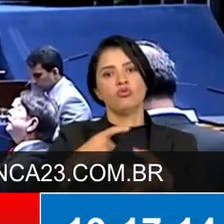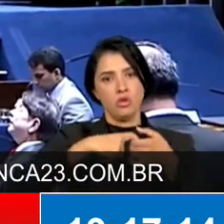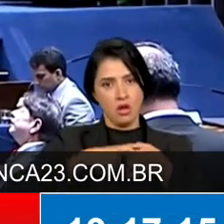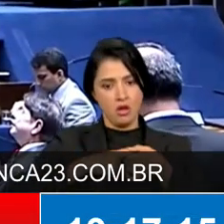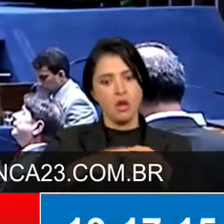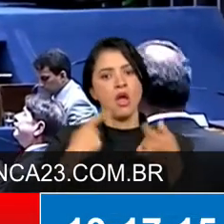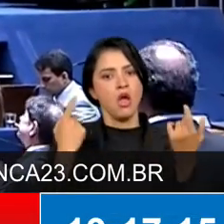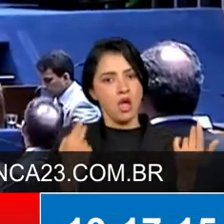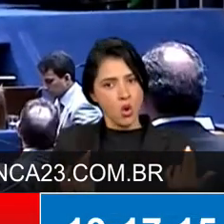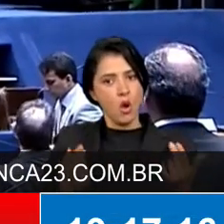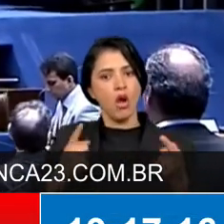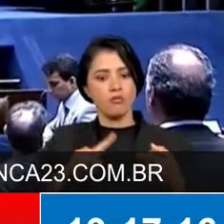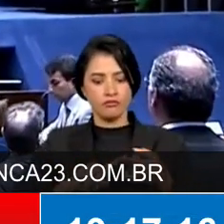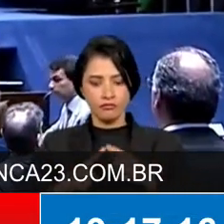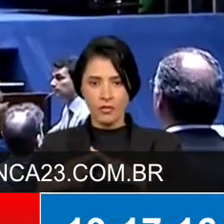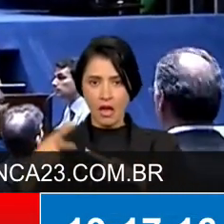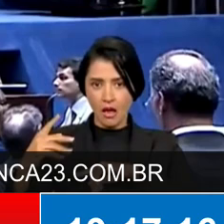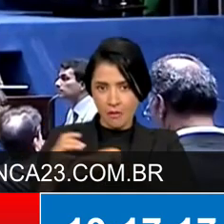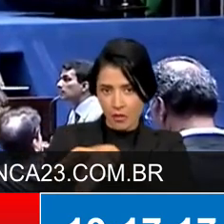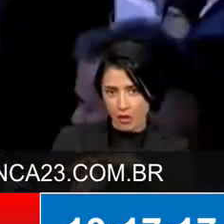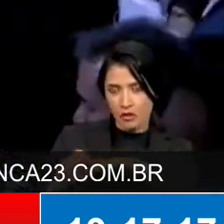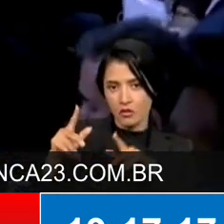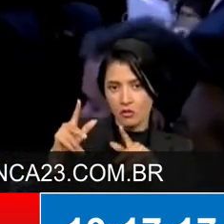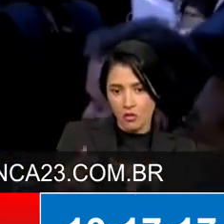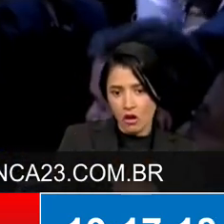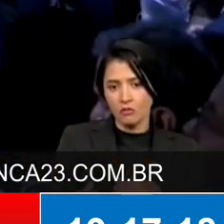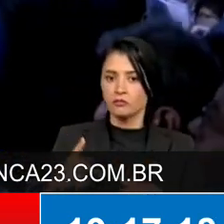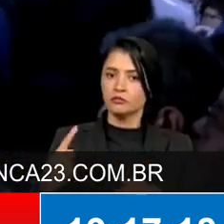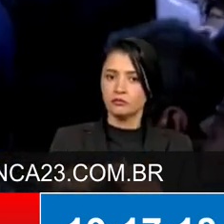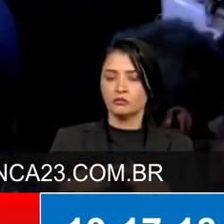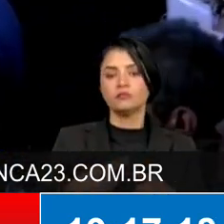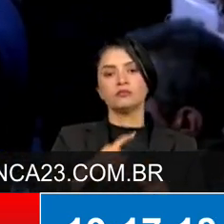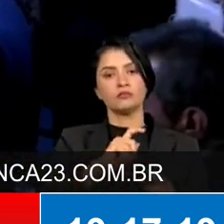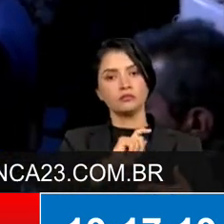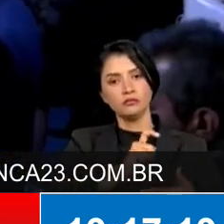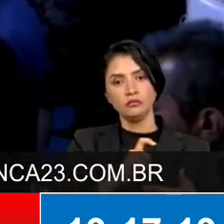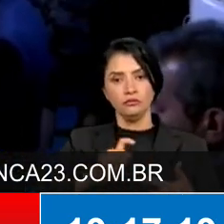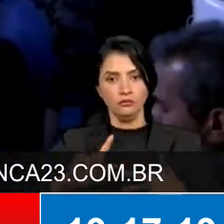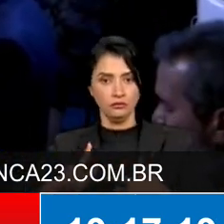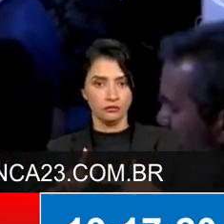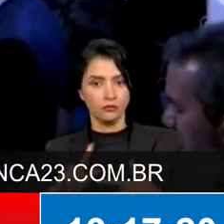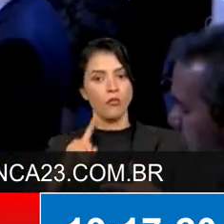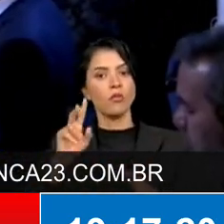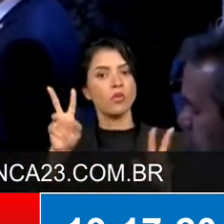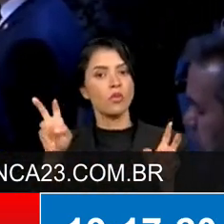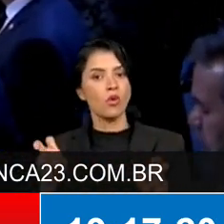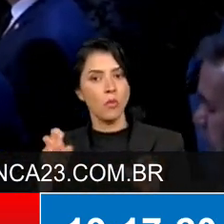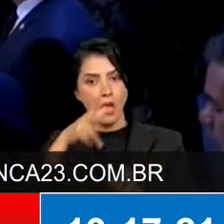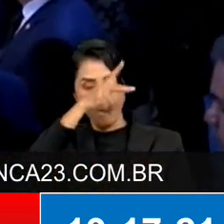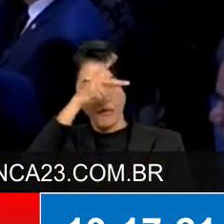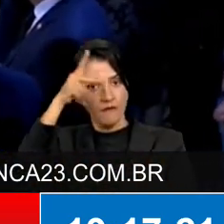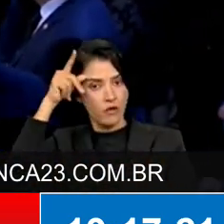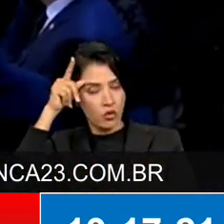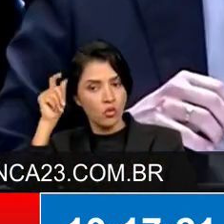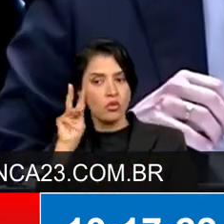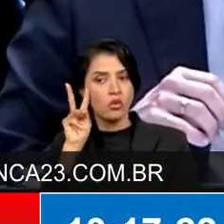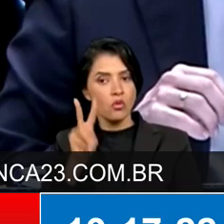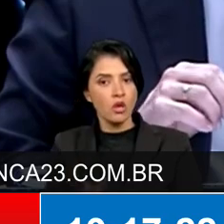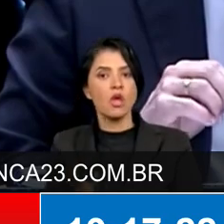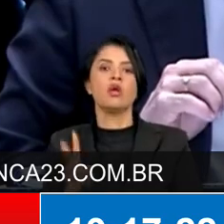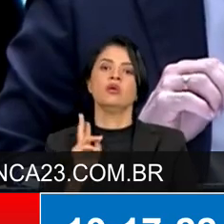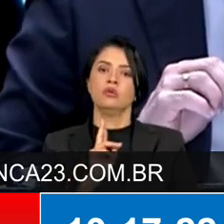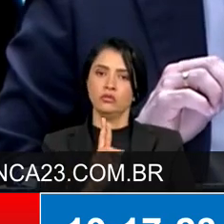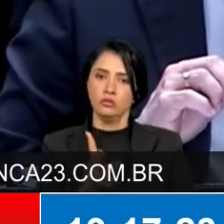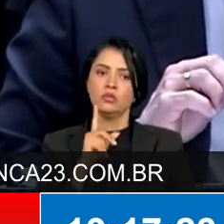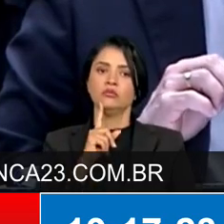assim como o negociado para as empresas o acerto entre executivo e legislativo em relação às prefeituras prevê a manutenção